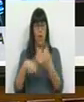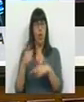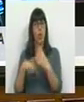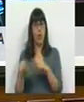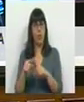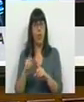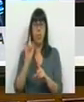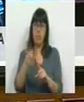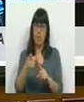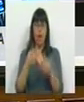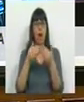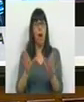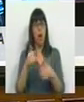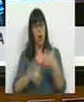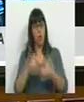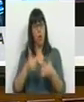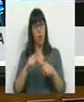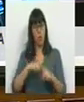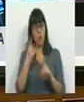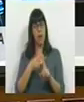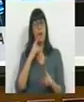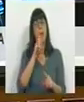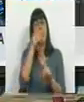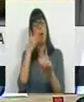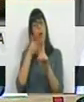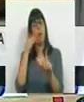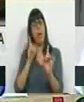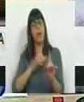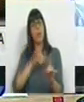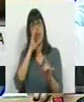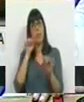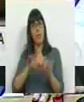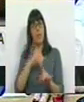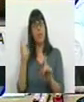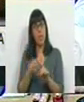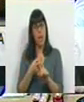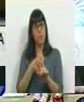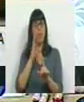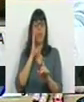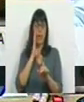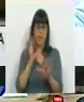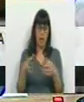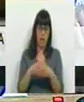renovar, terá de lançar um concurso durante este ano. E a pergunta objetiva é esta, Sr. Ministro. Este ano, já sei